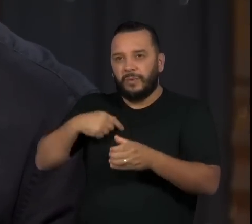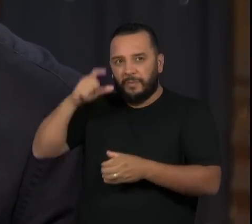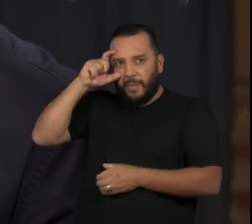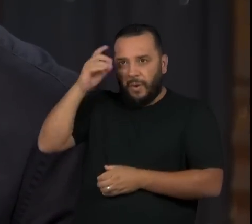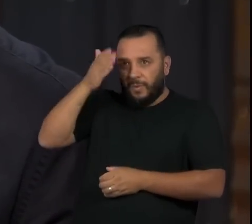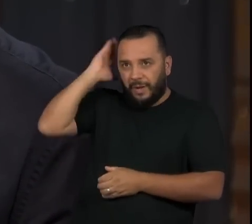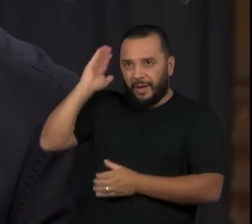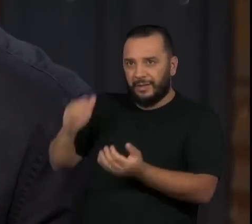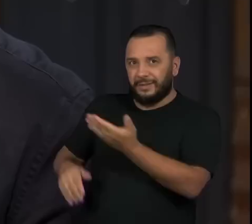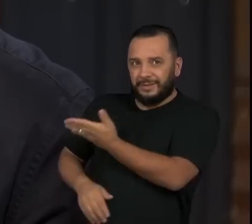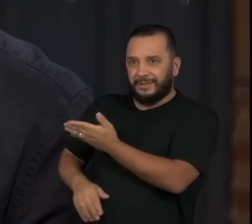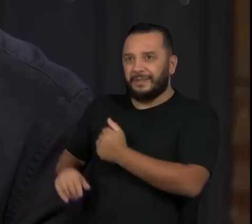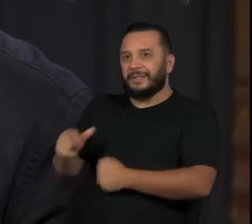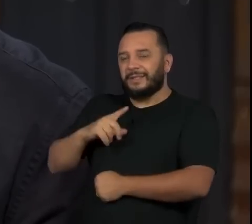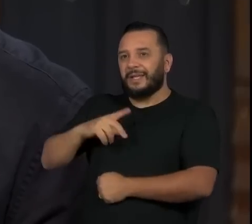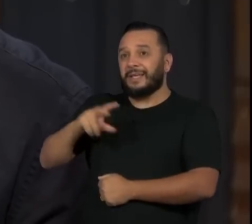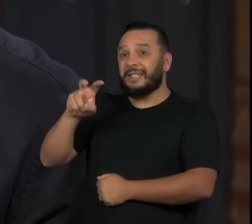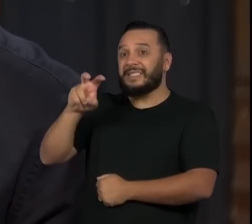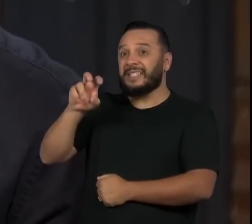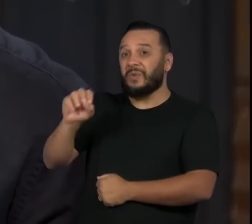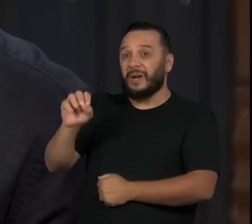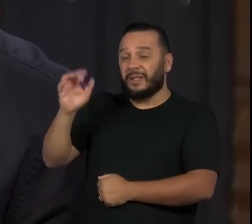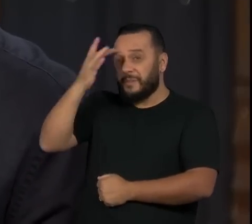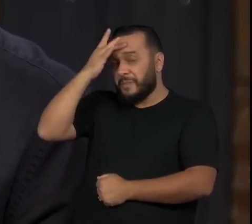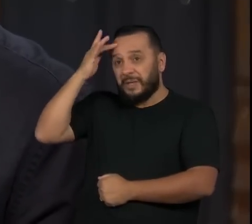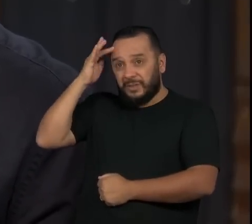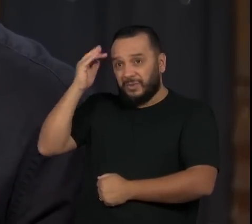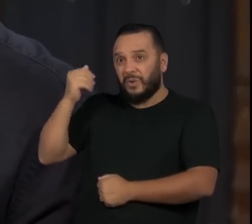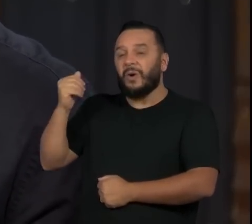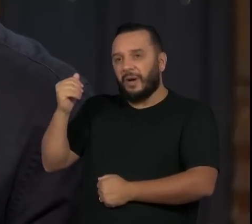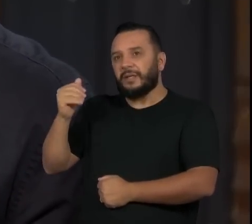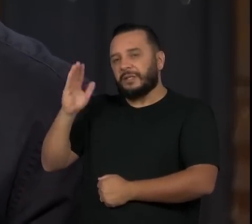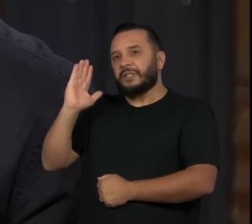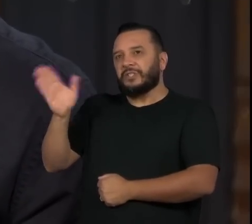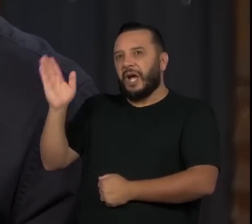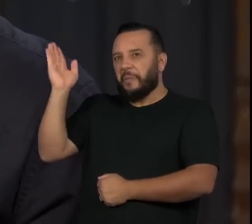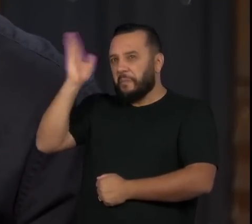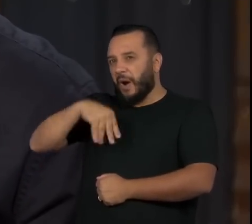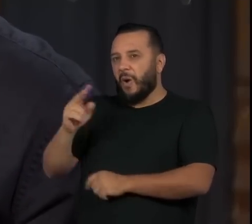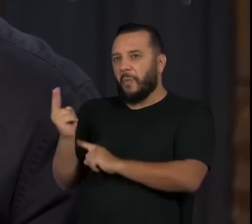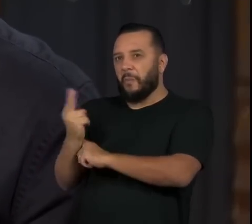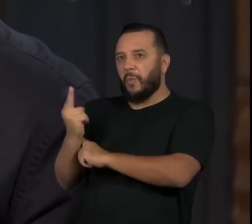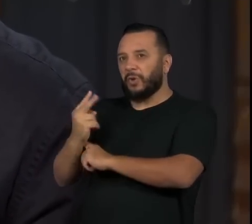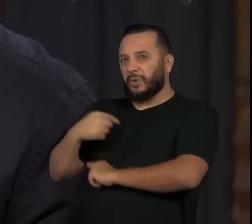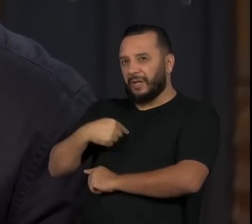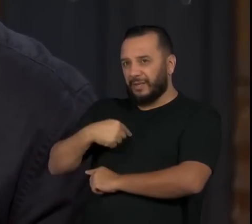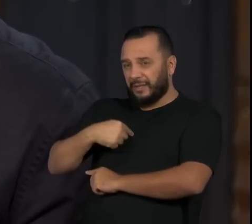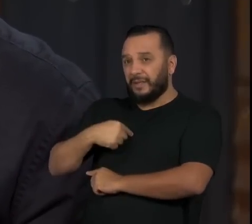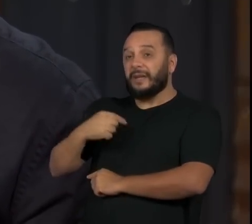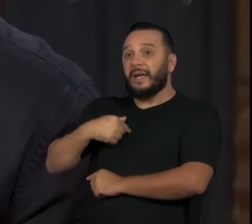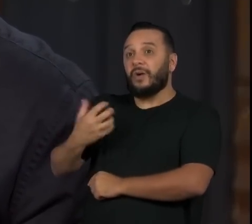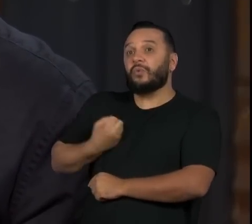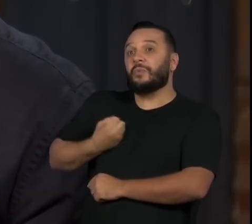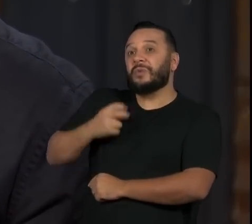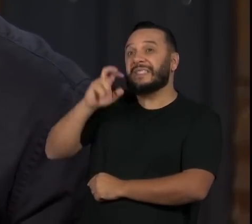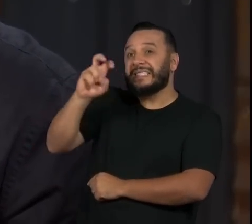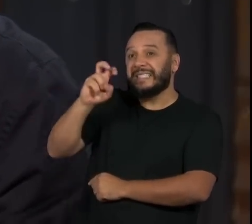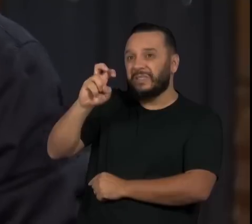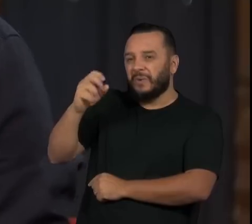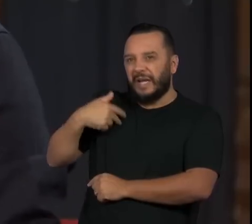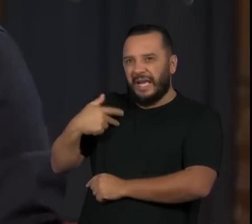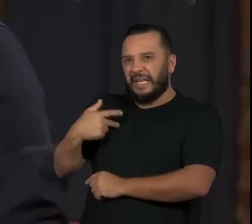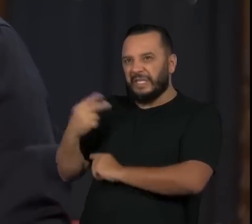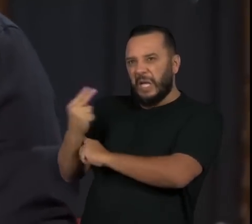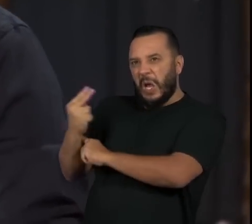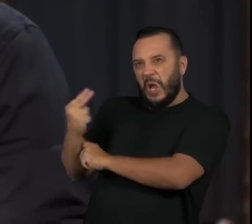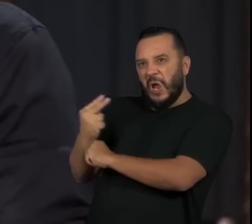50 detratores da República, sendo monitorado pelo Ministério da Economia, eu era o detrator número 5. Então eu